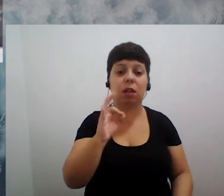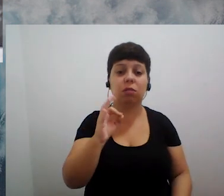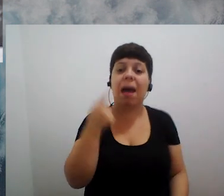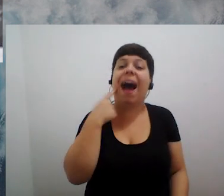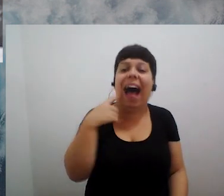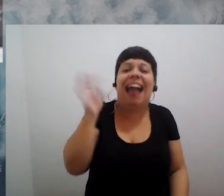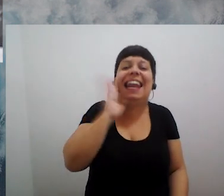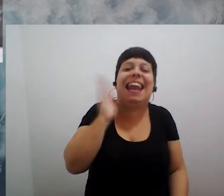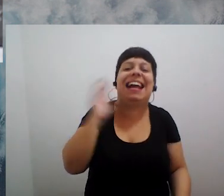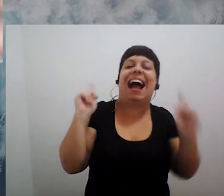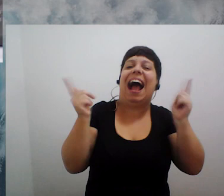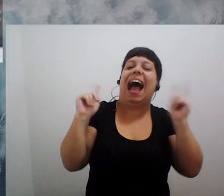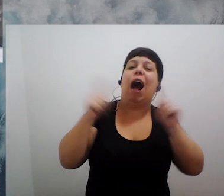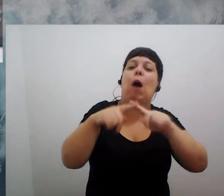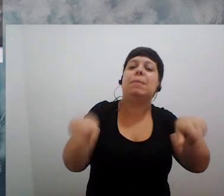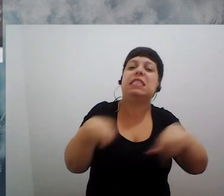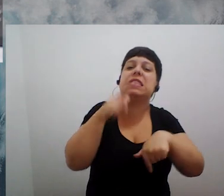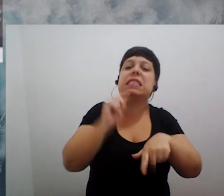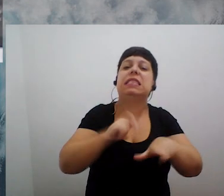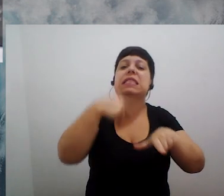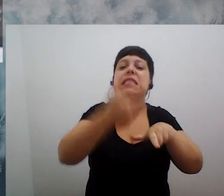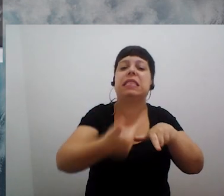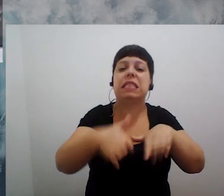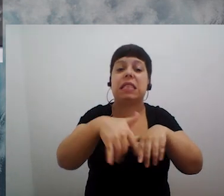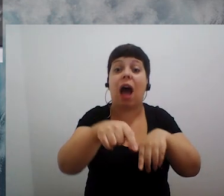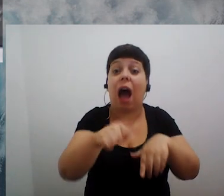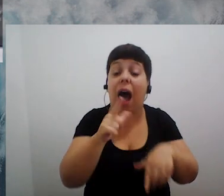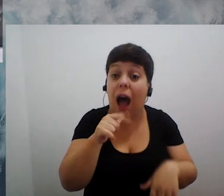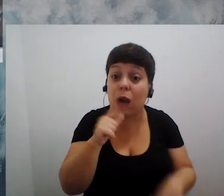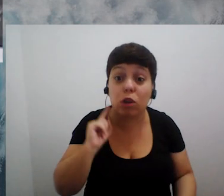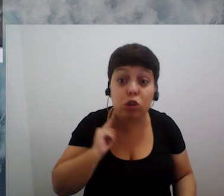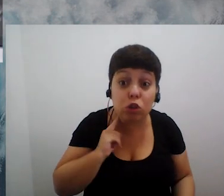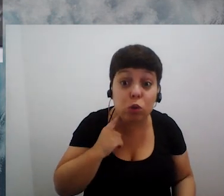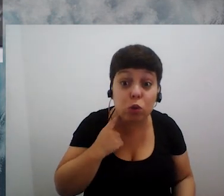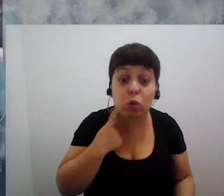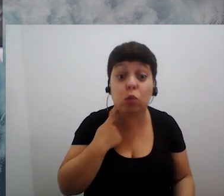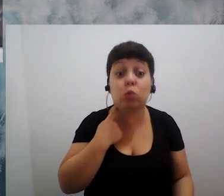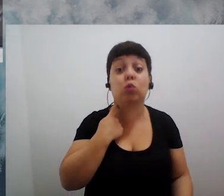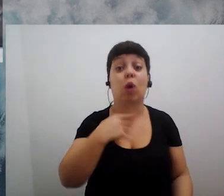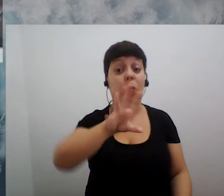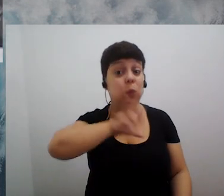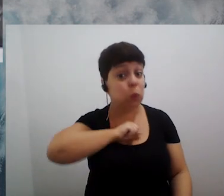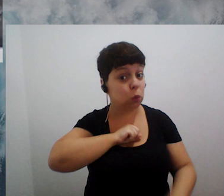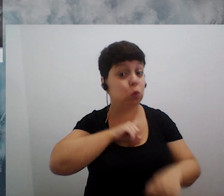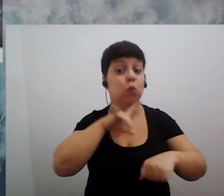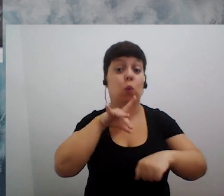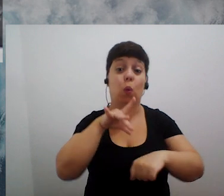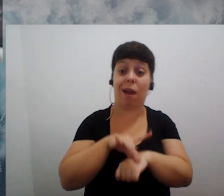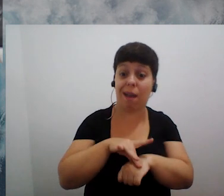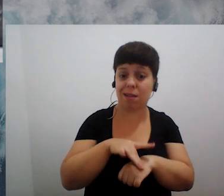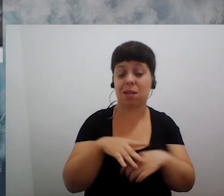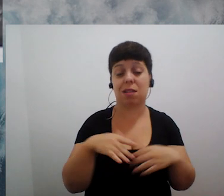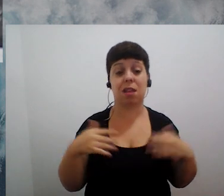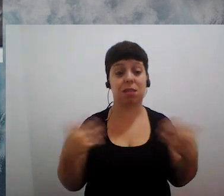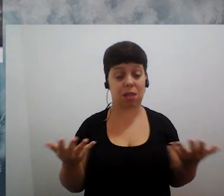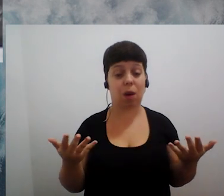não entendem muito. Para elas é tipo uma piscina. Então, elas estão lá, se jogando na água suja, e aí as doenças